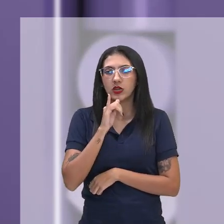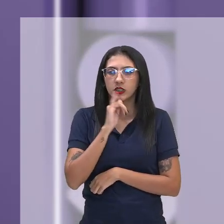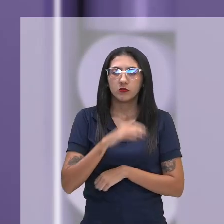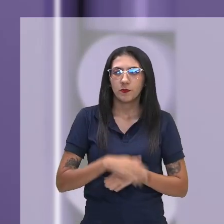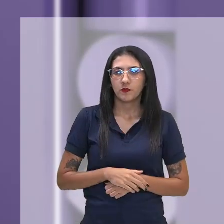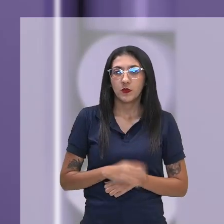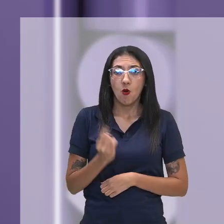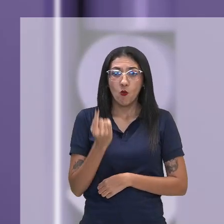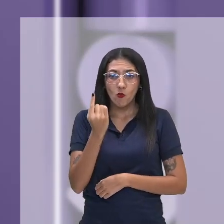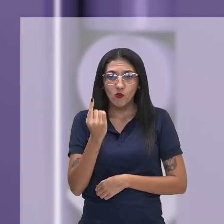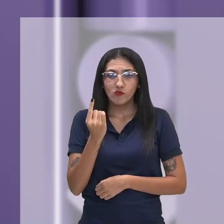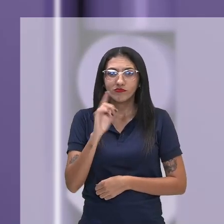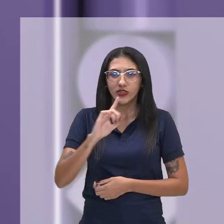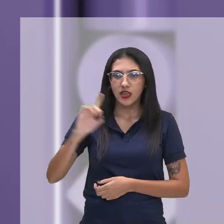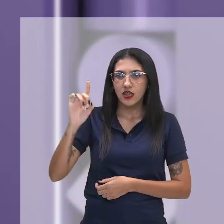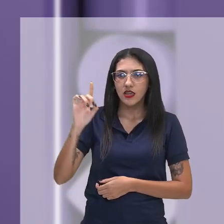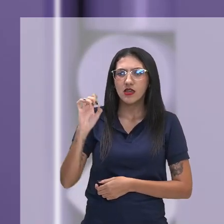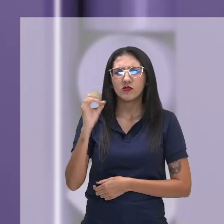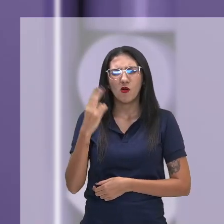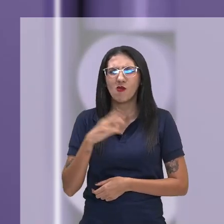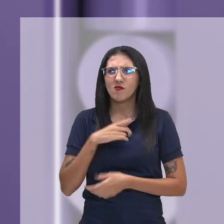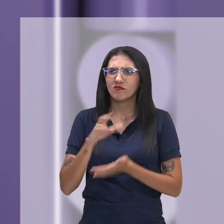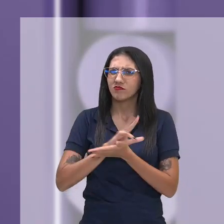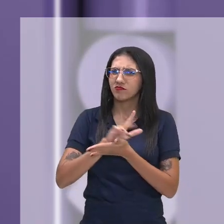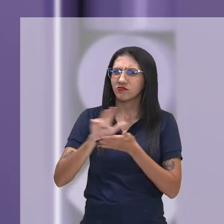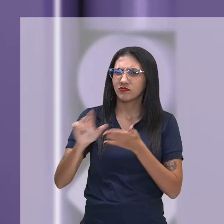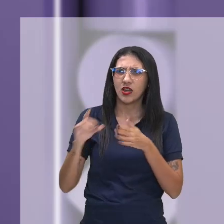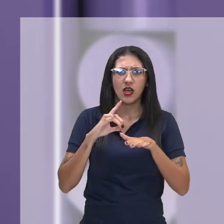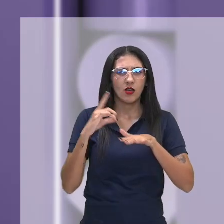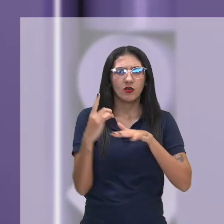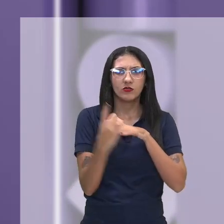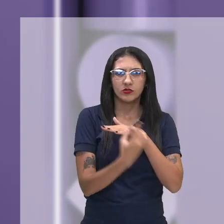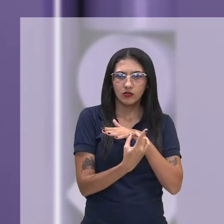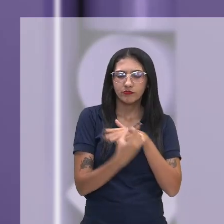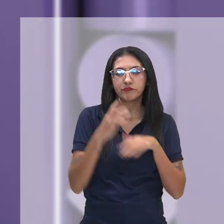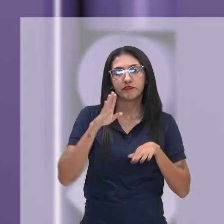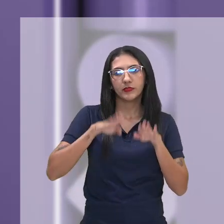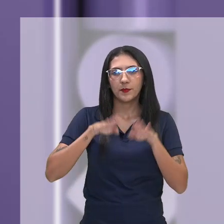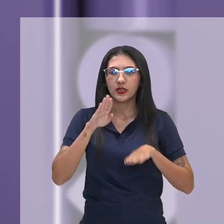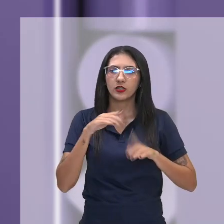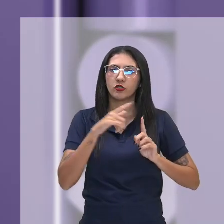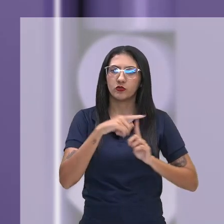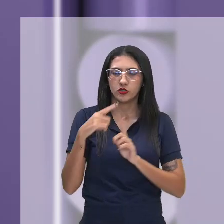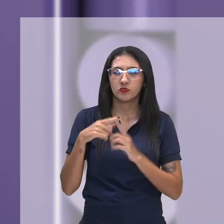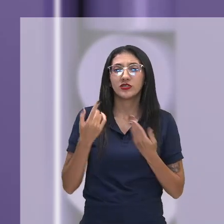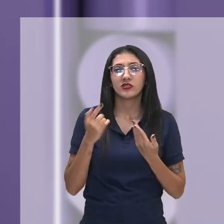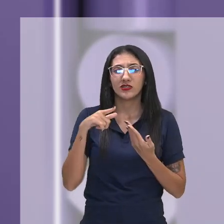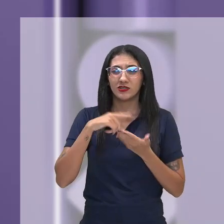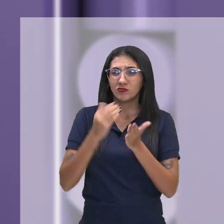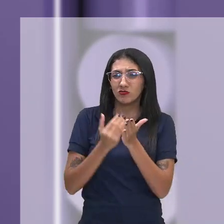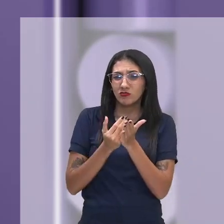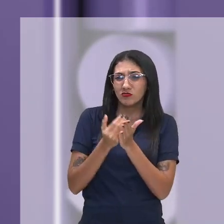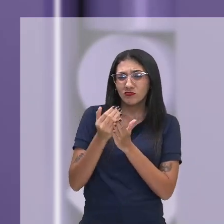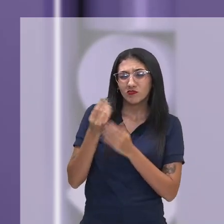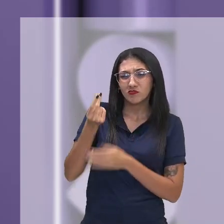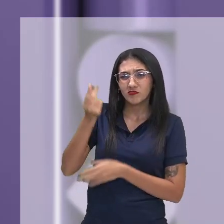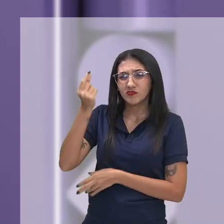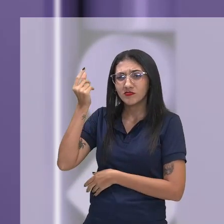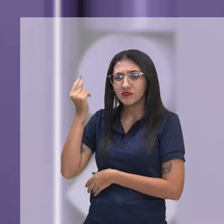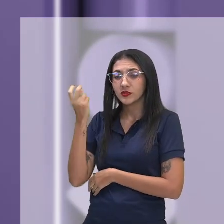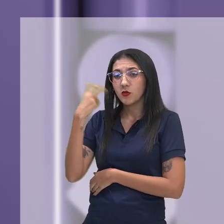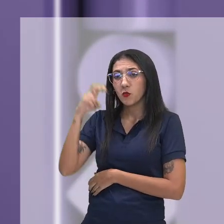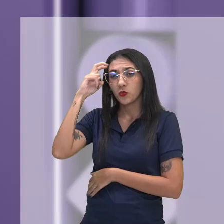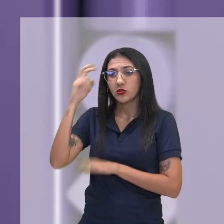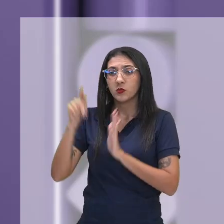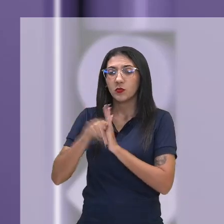vários deuses, com as mais diferentes práticas religiosas. Isso desde as culturas indígenas, os povos indígenas mais